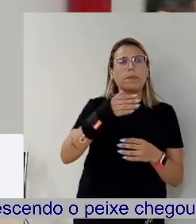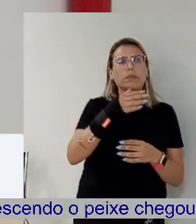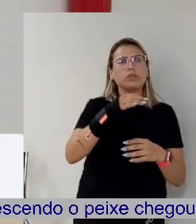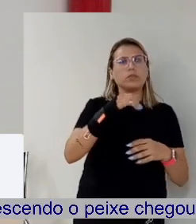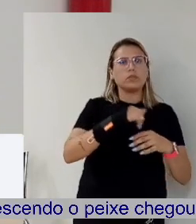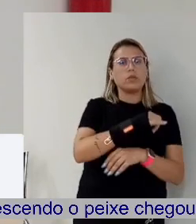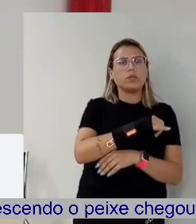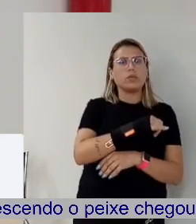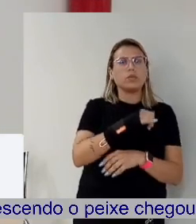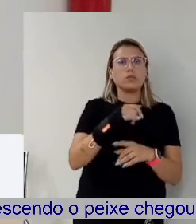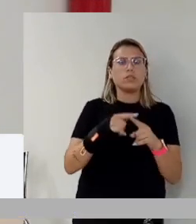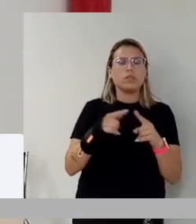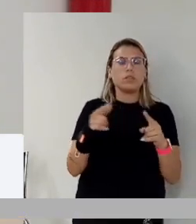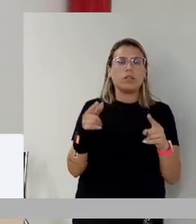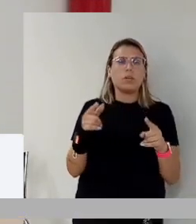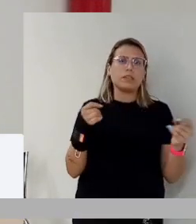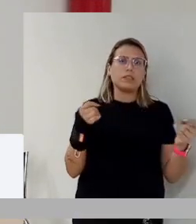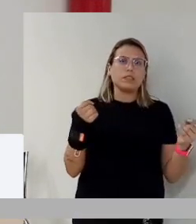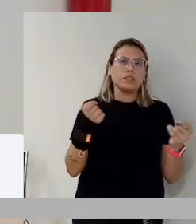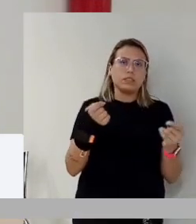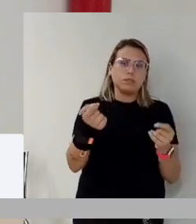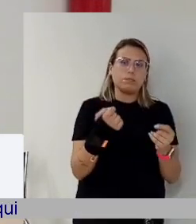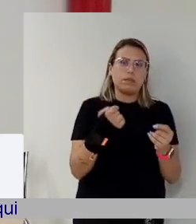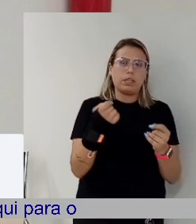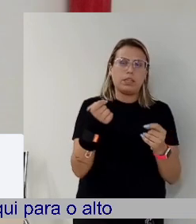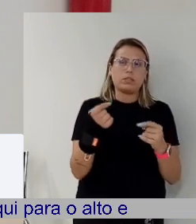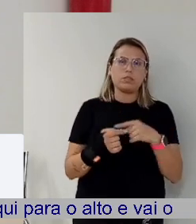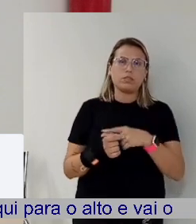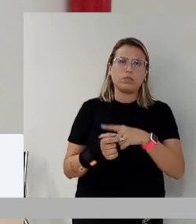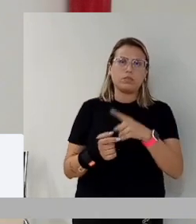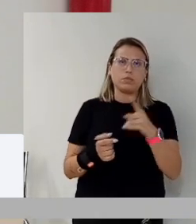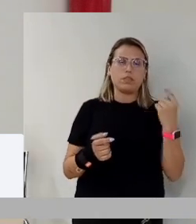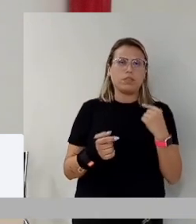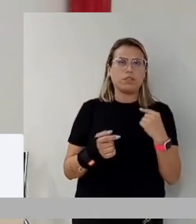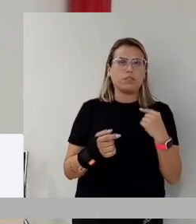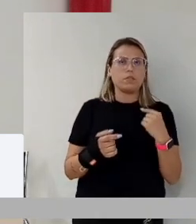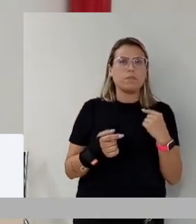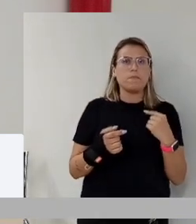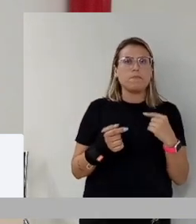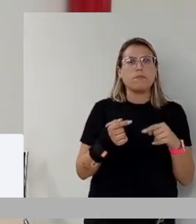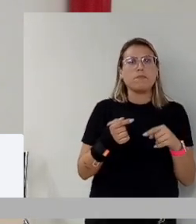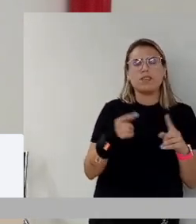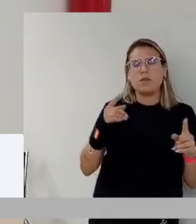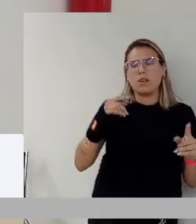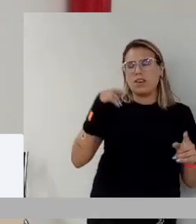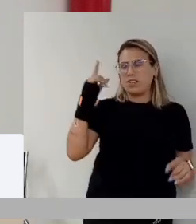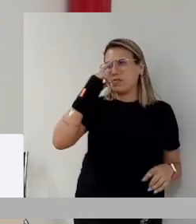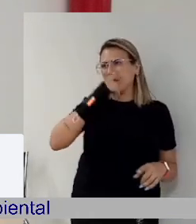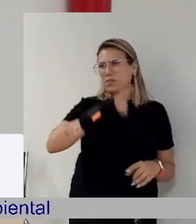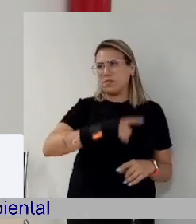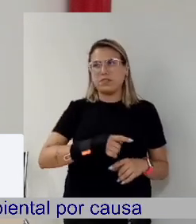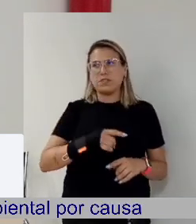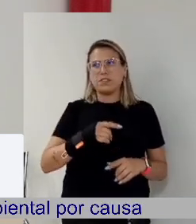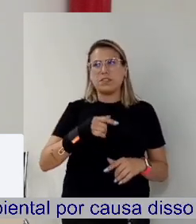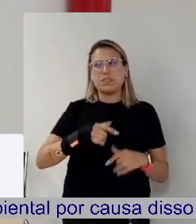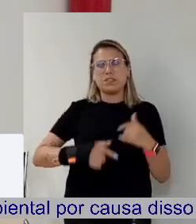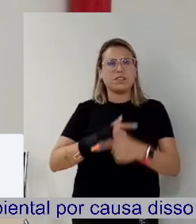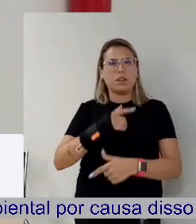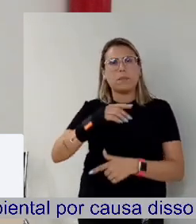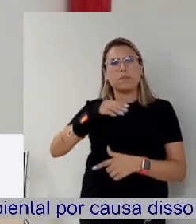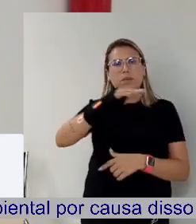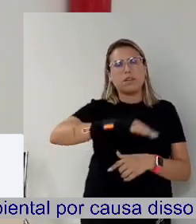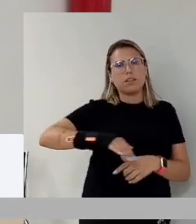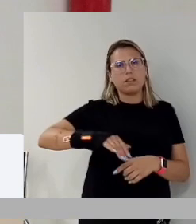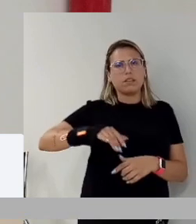Chicão é mais perto do que você vi aqui pro alto e valdon então é difícil essa questão ambiental por causa disso se você